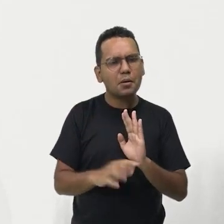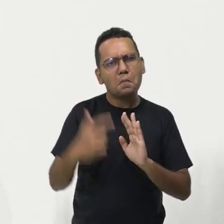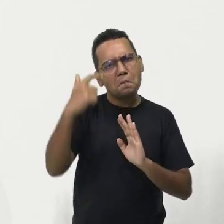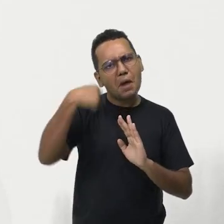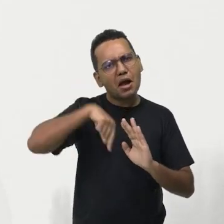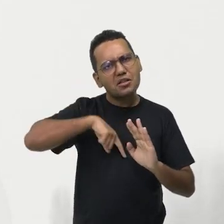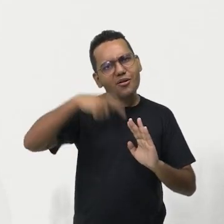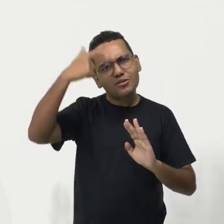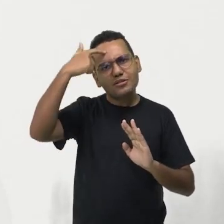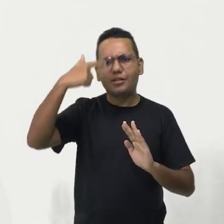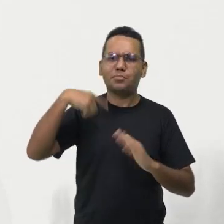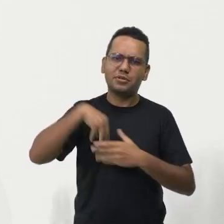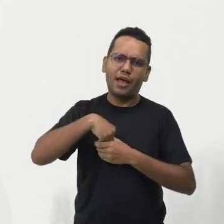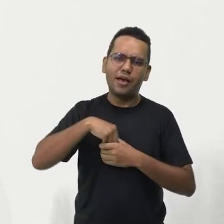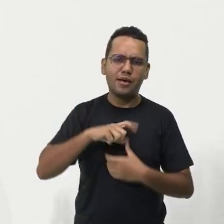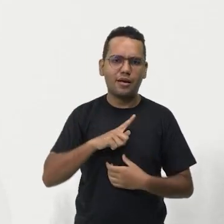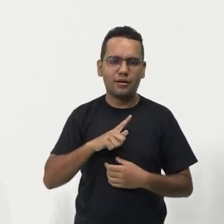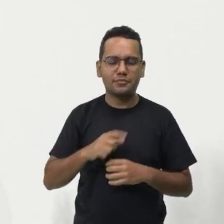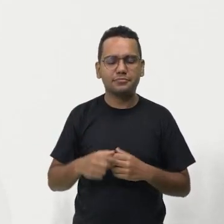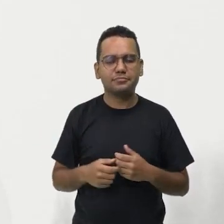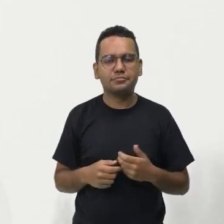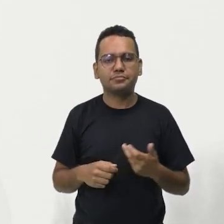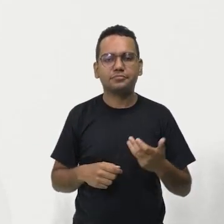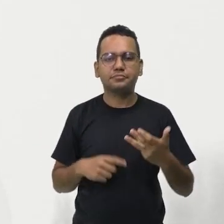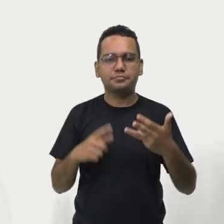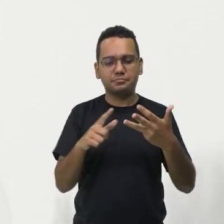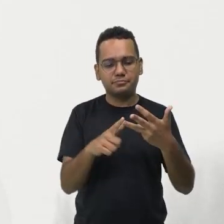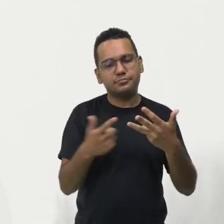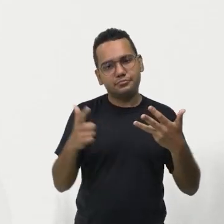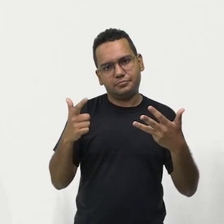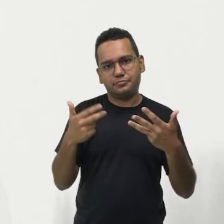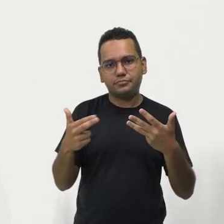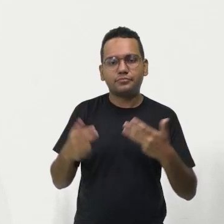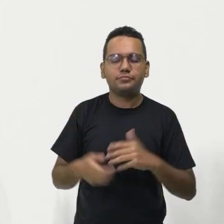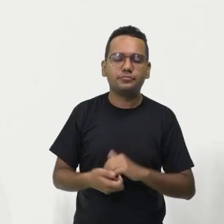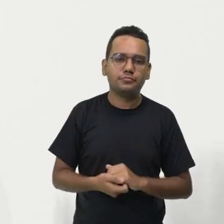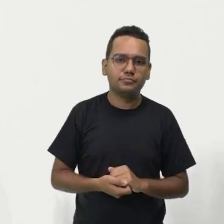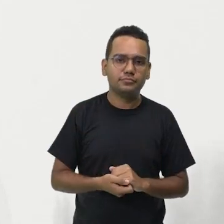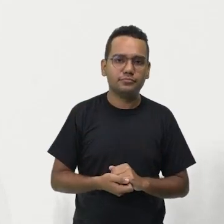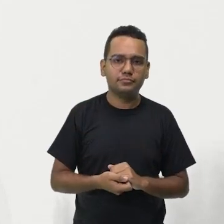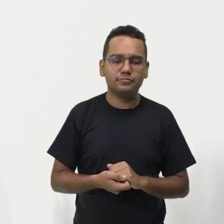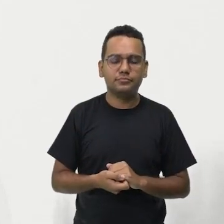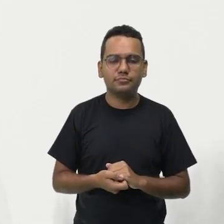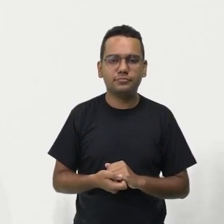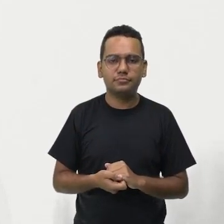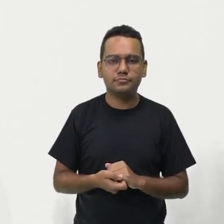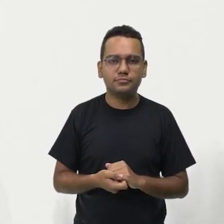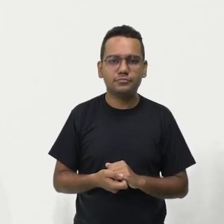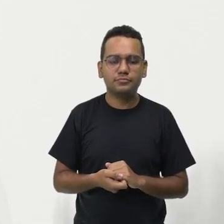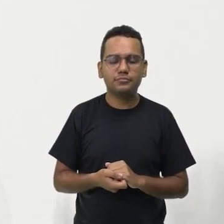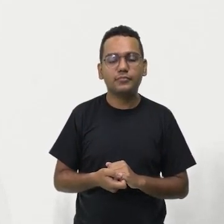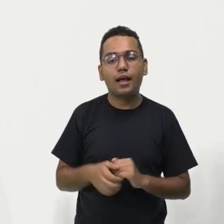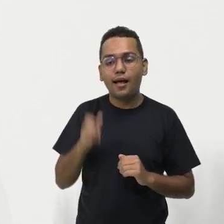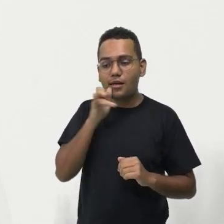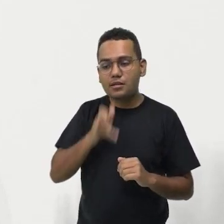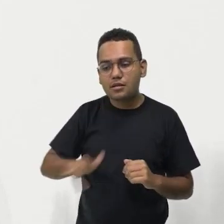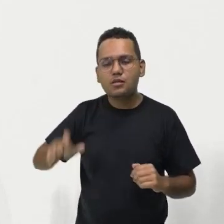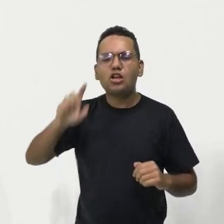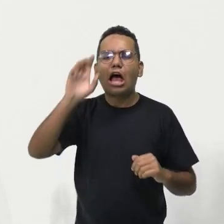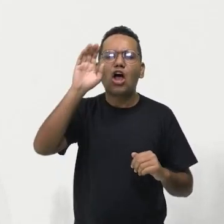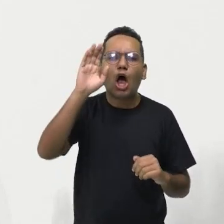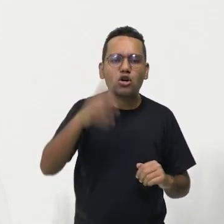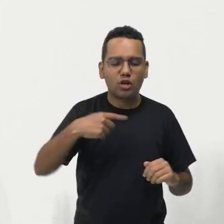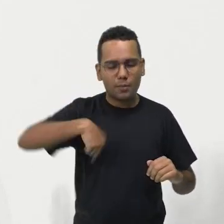resumo, que nós lemos logo no início da aula. Outra informação, a eletricidade é um fenômeno conhecido